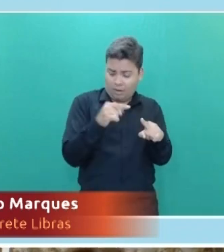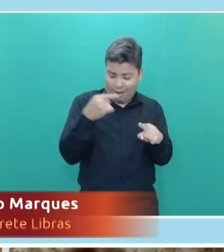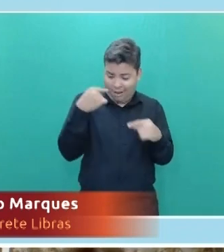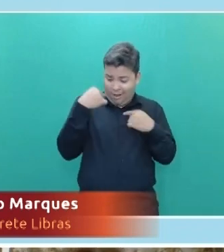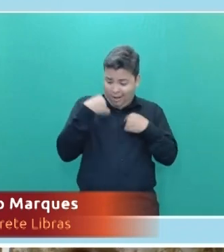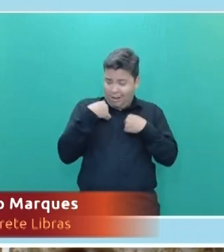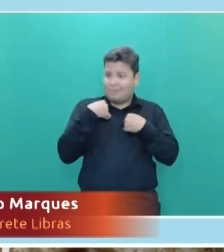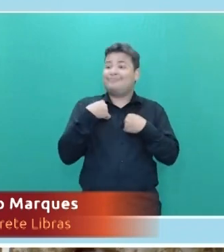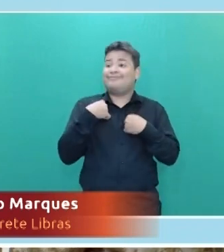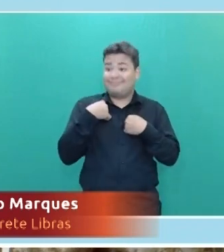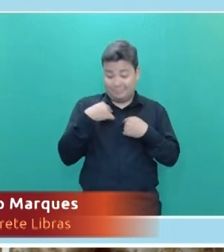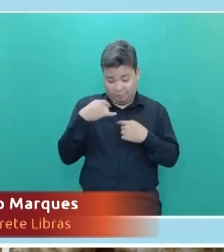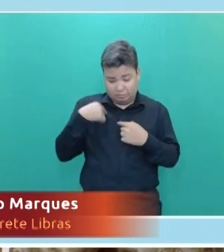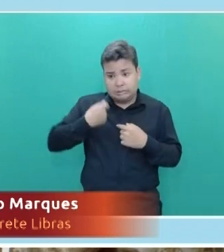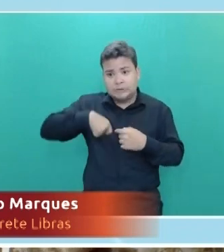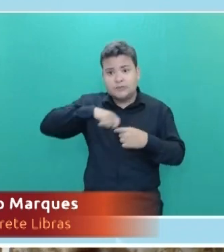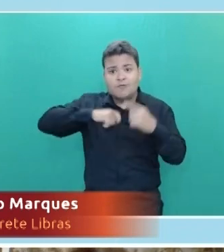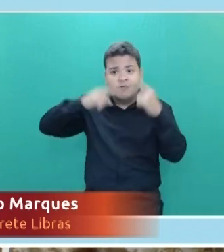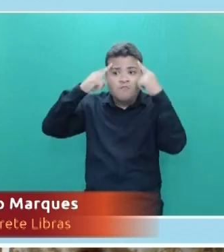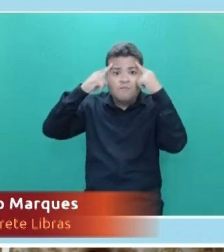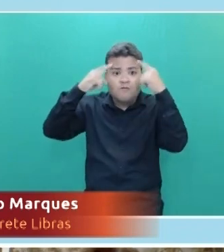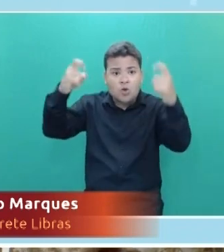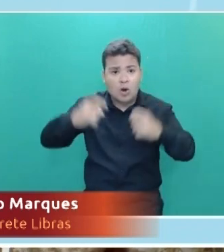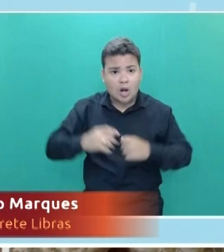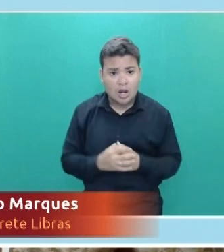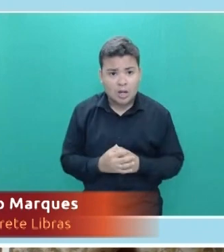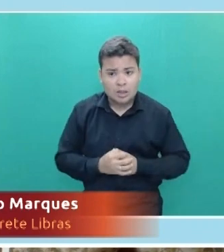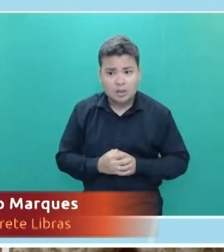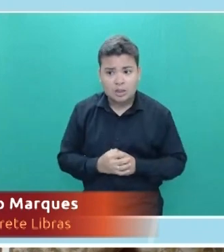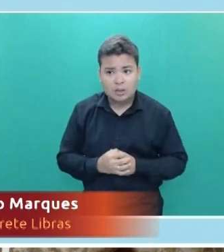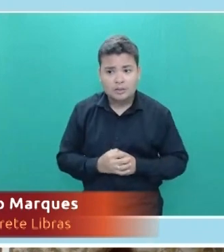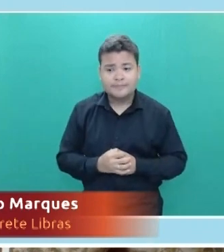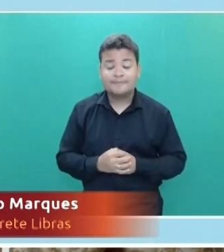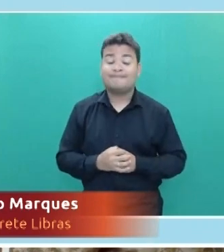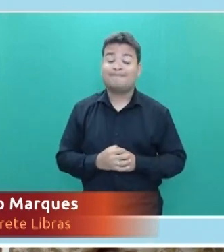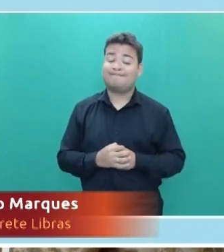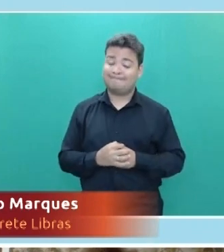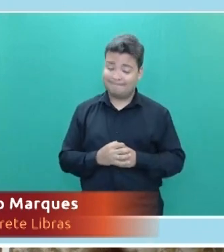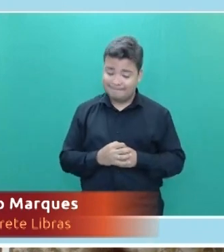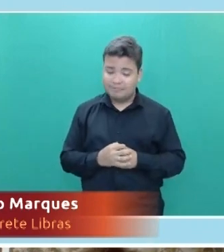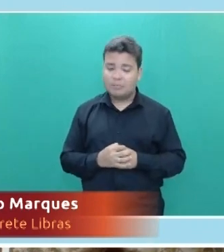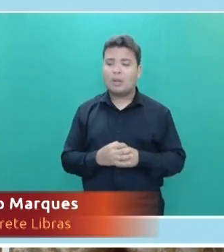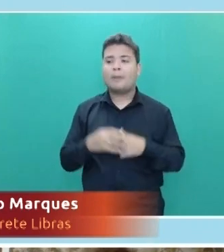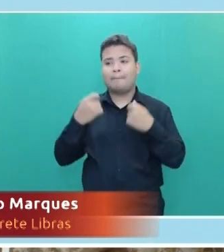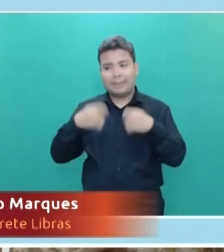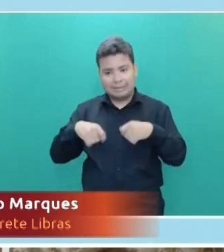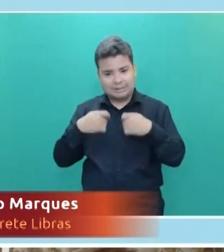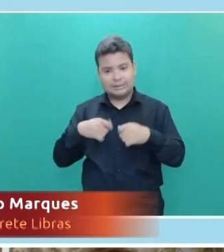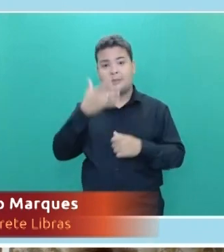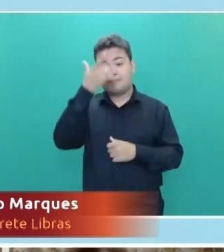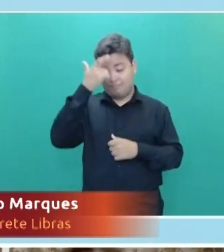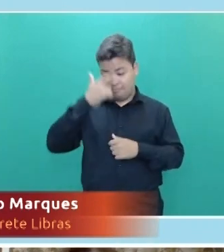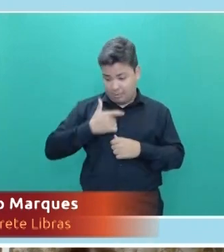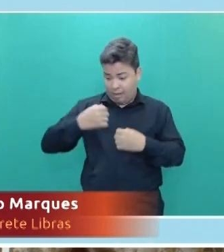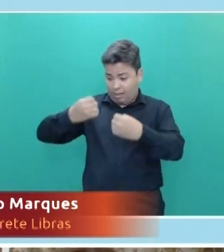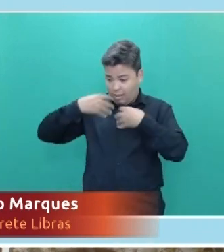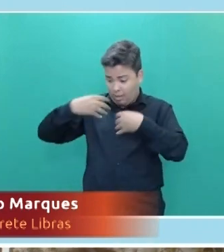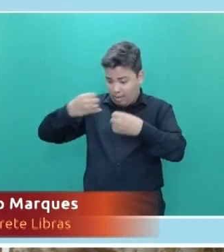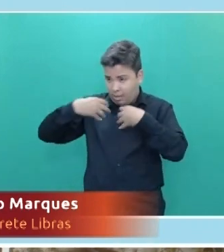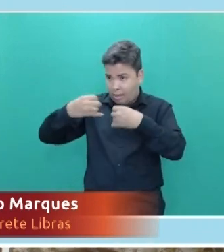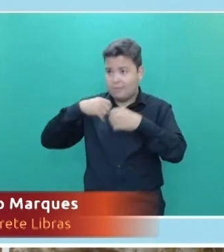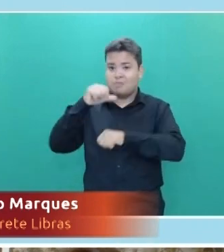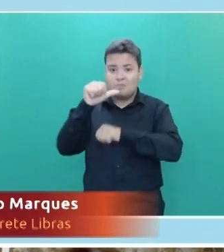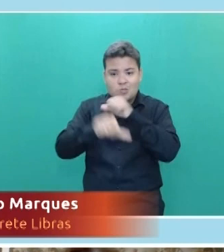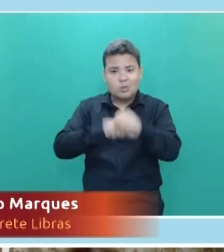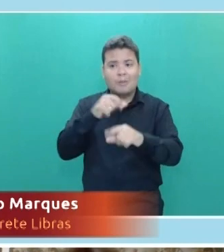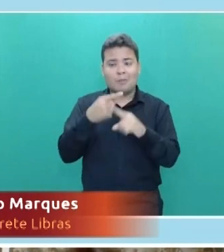pessoa também deverá ter, de alguma forma, ser educada para o que ela está fazendo, que isso não se deve